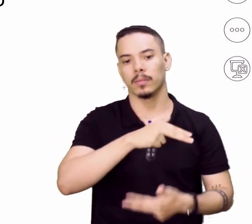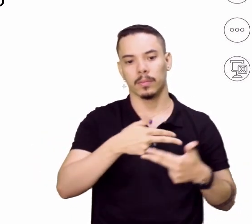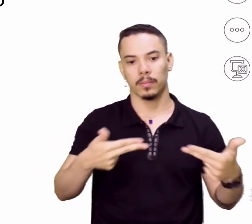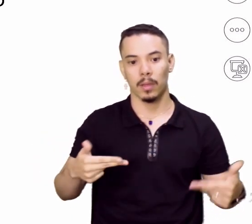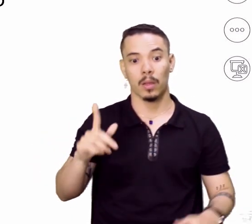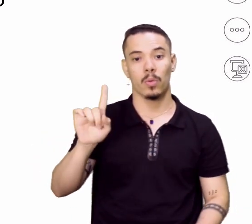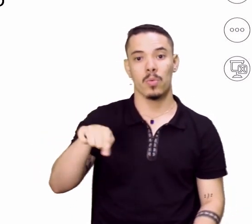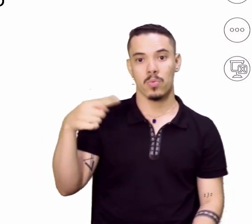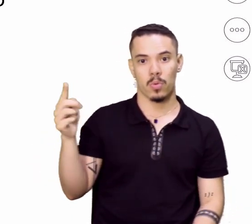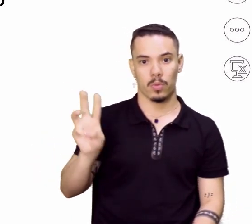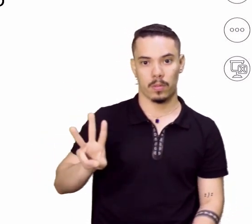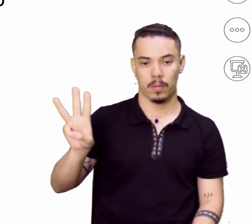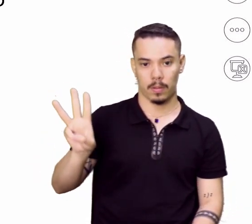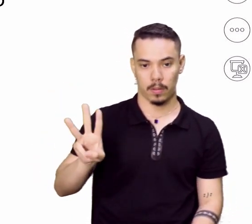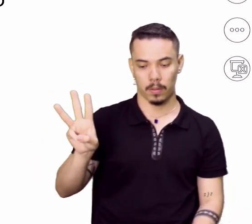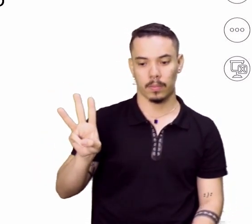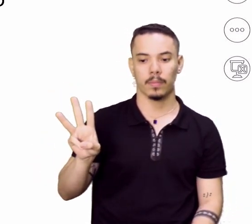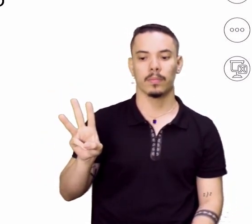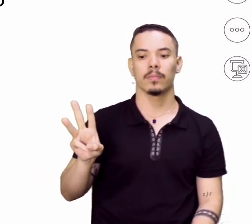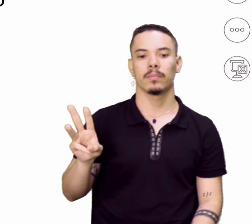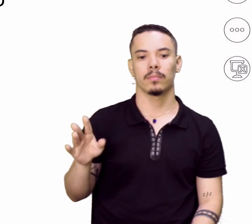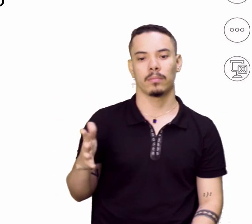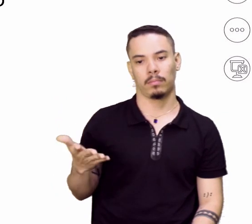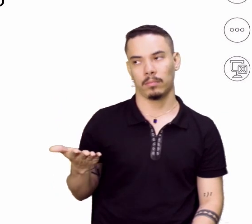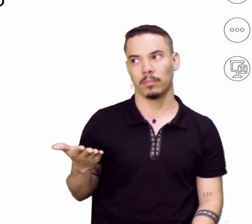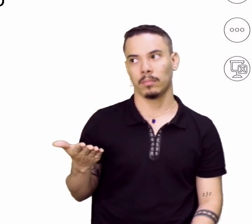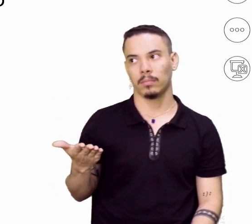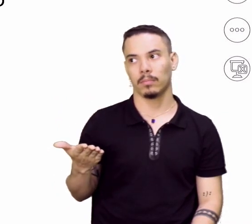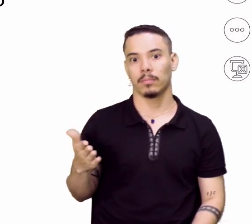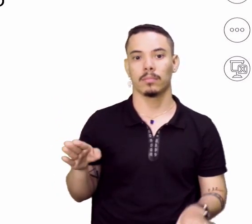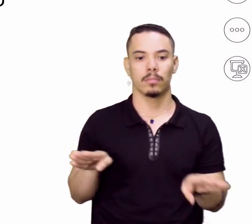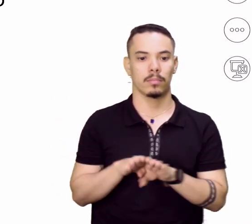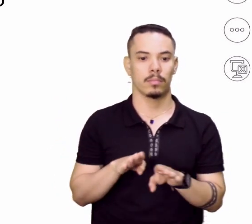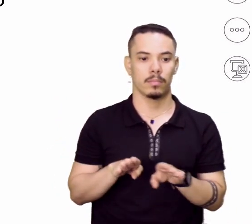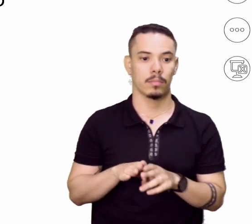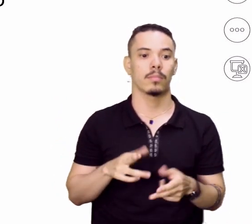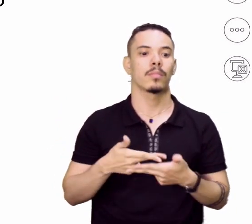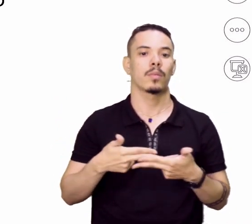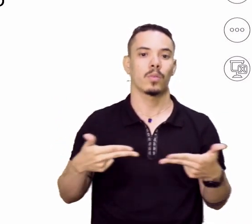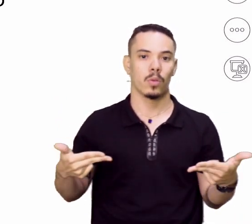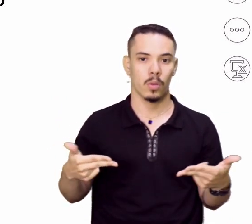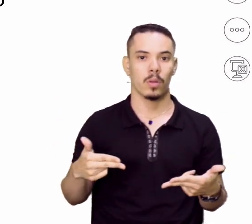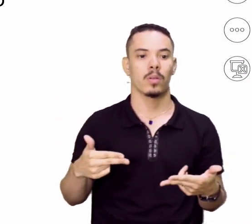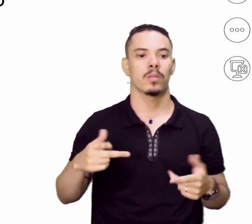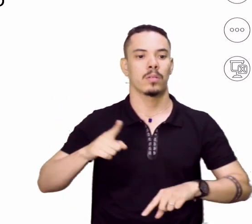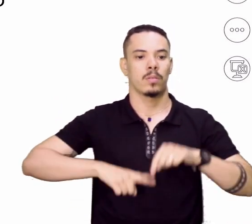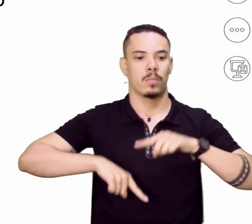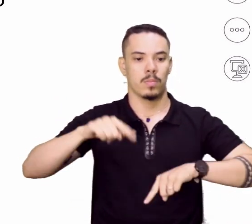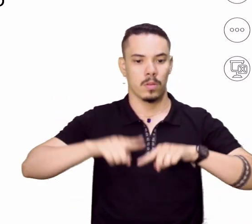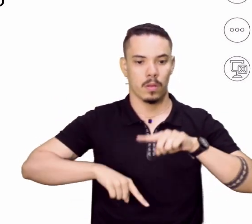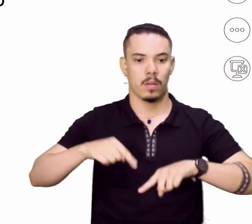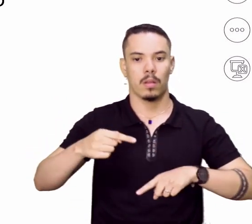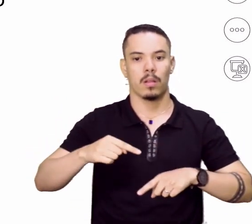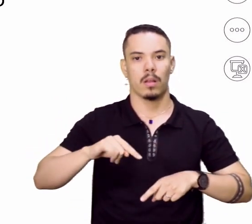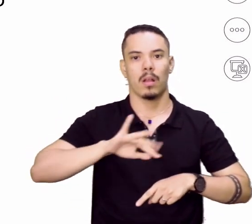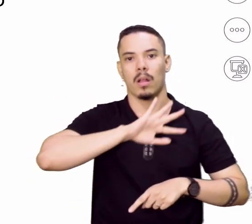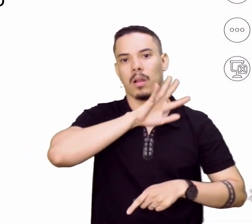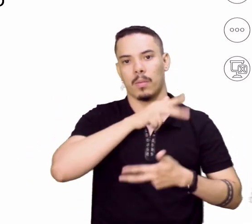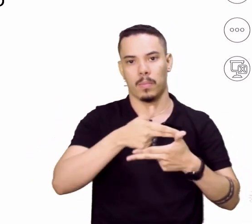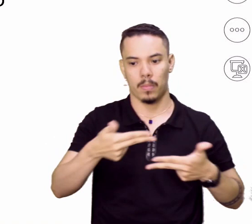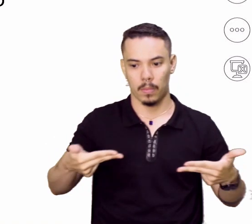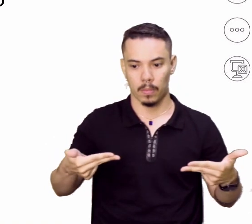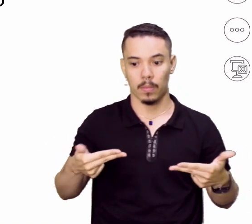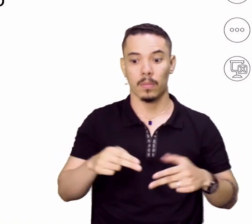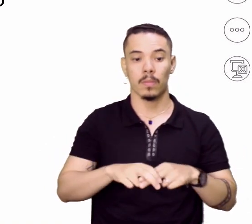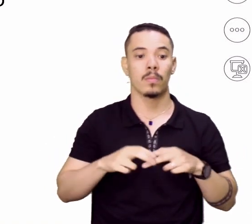Which ele também vai se relacionar a coisas, objetos e animais. E aí eu posso